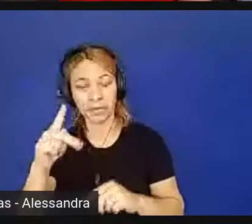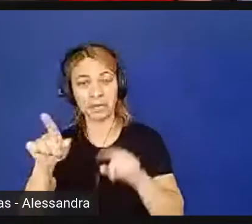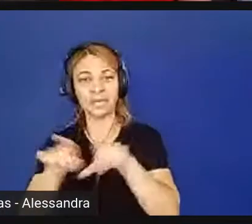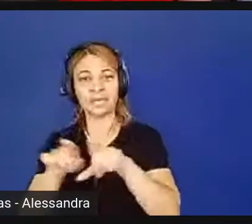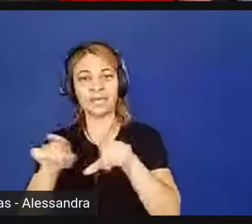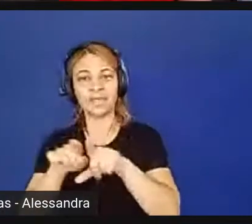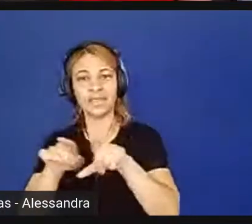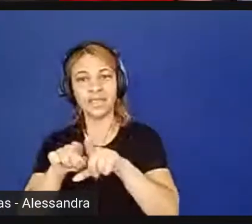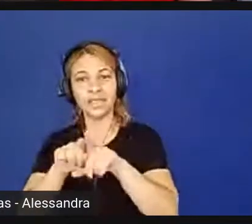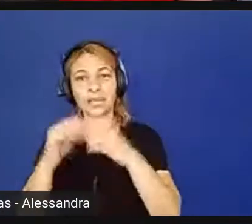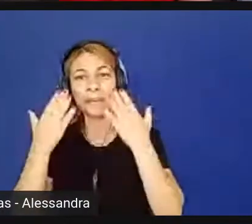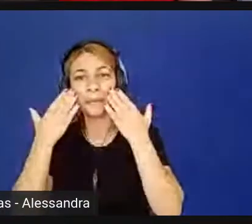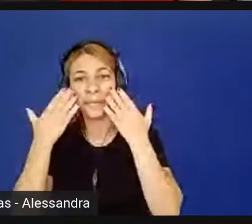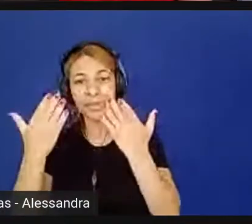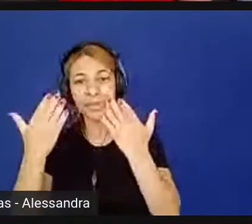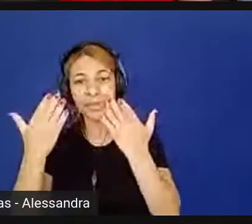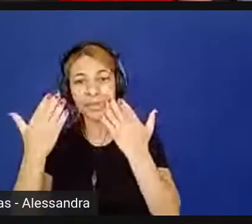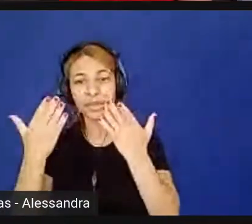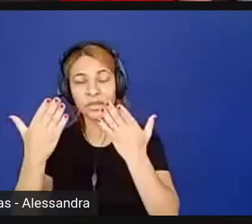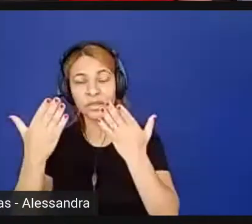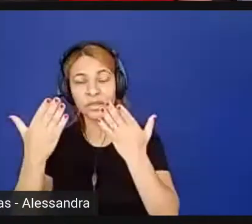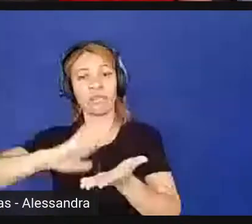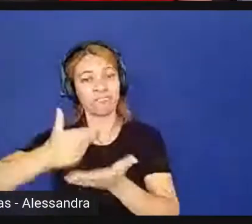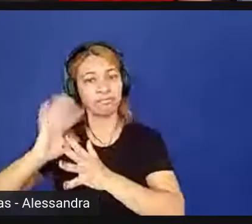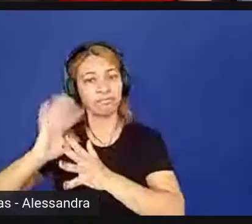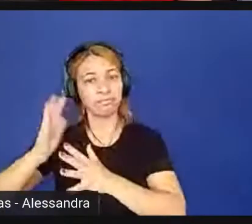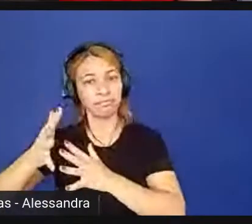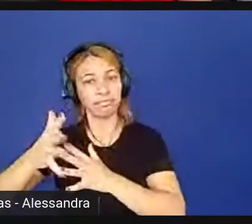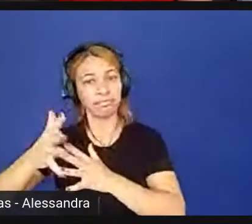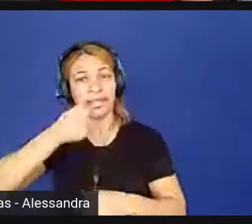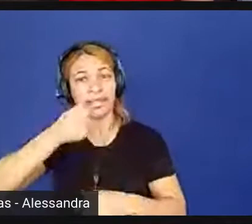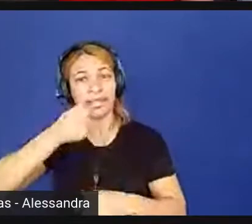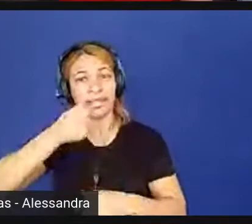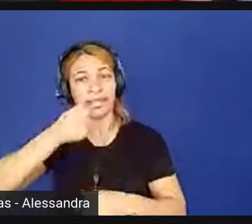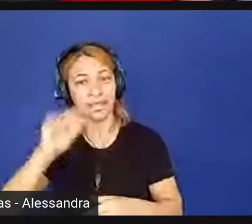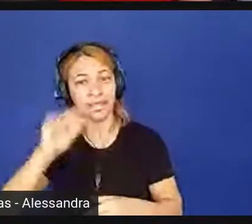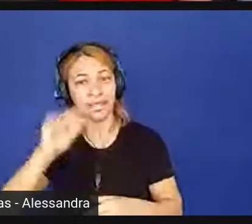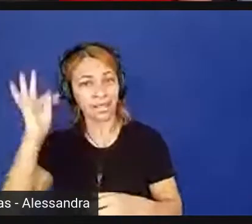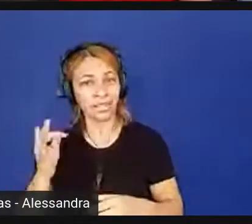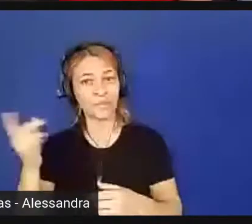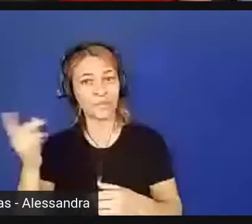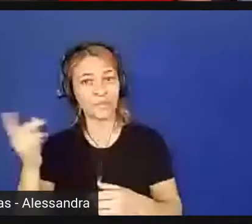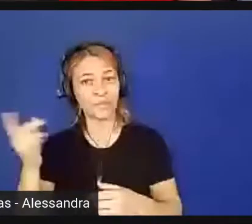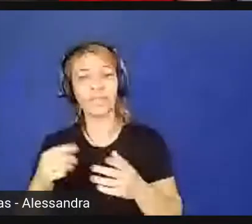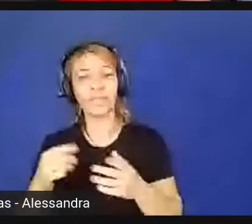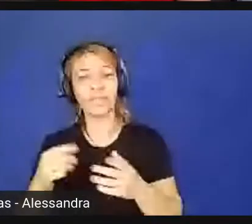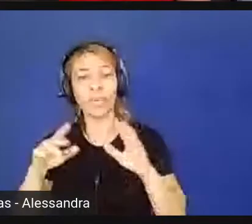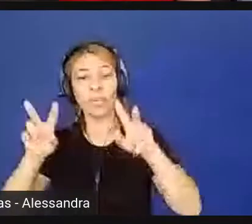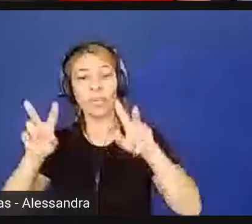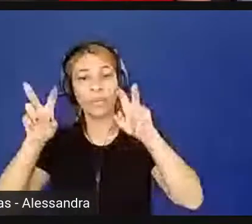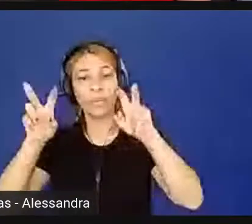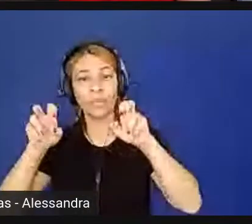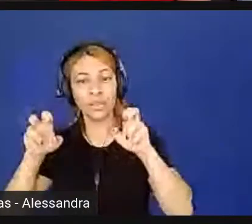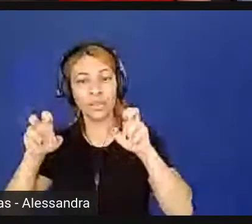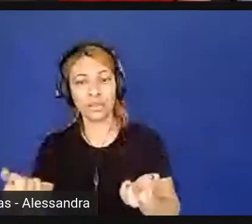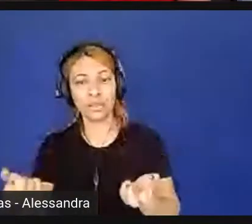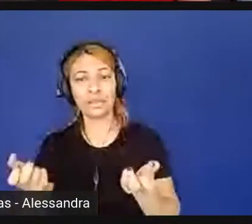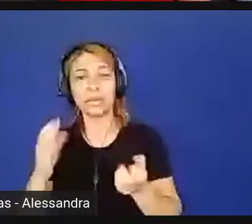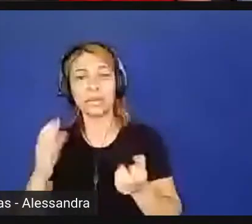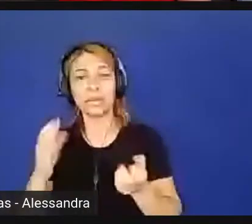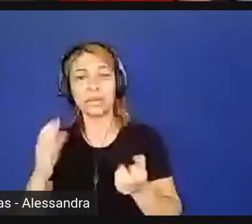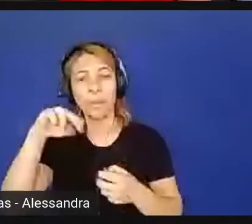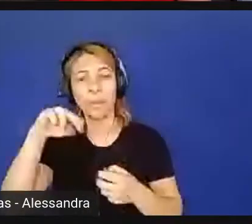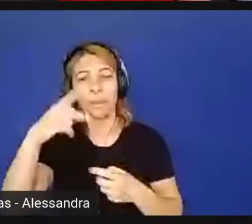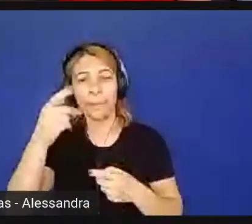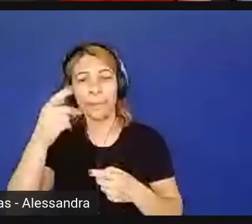nossos intérpretes de Libras, a Alessandra e Tatiana. O nosso assunto em pauta, então, é a compliance, né, o desafio